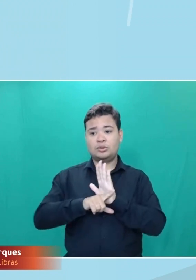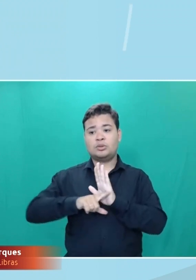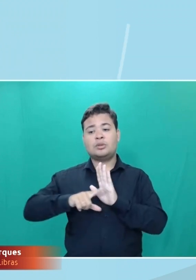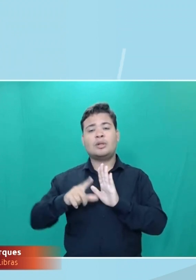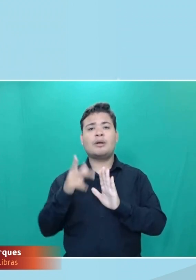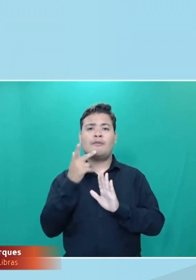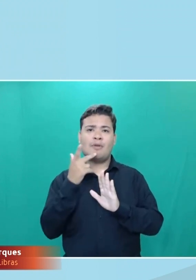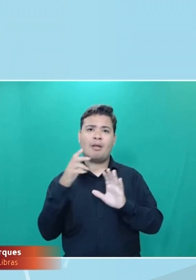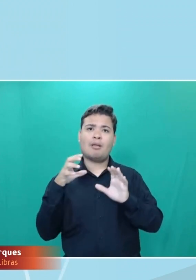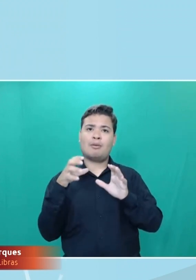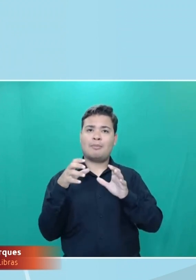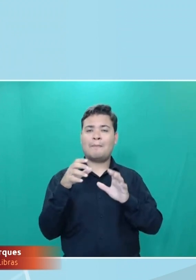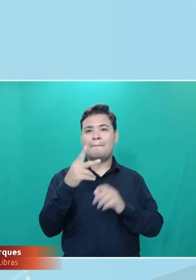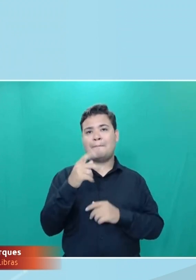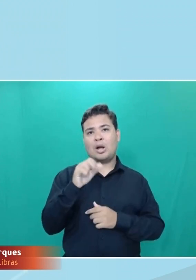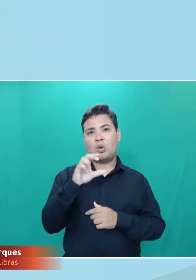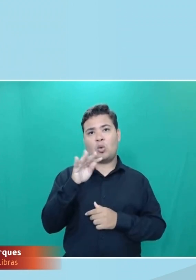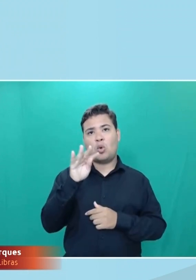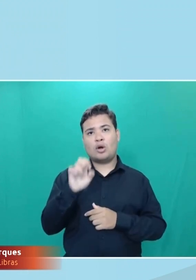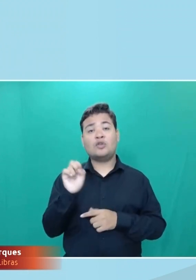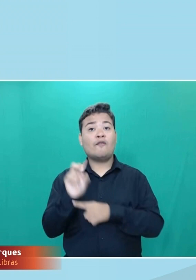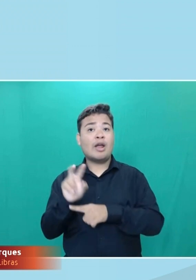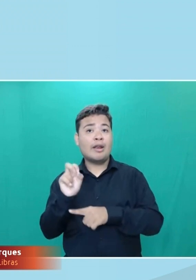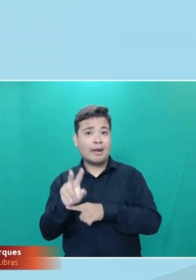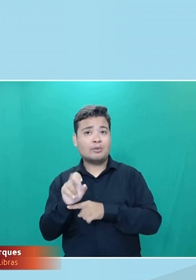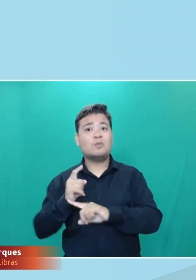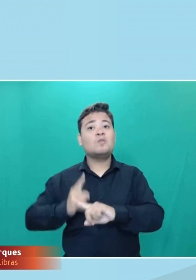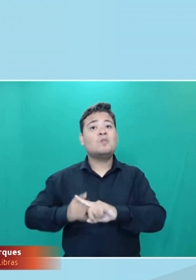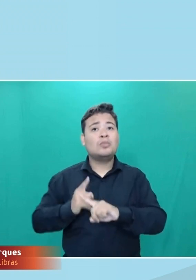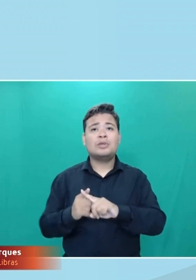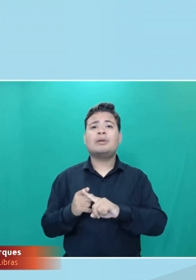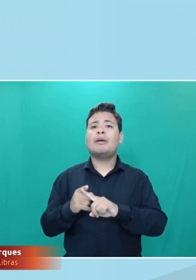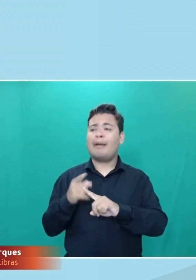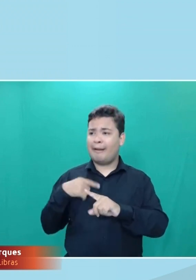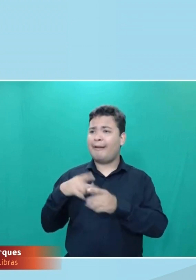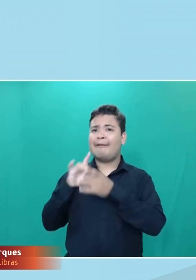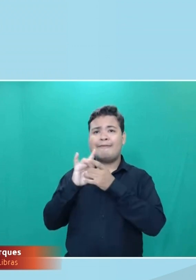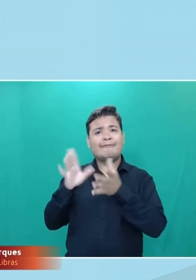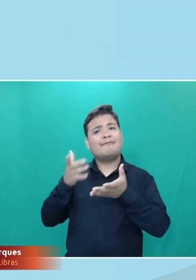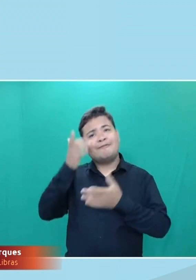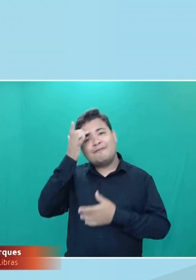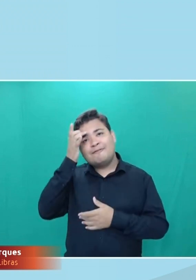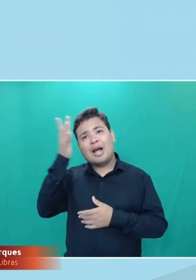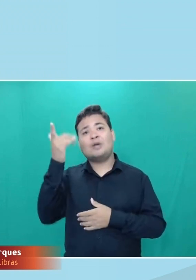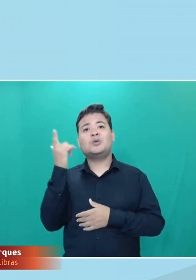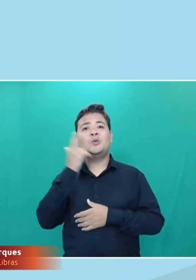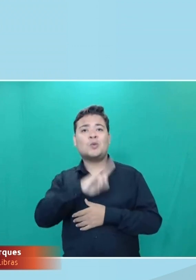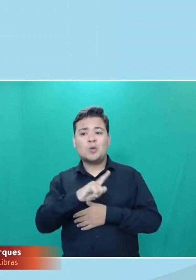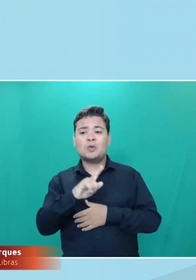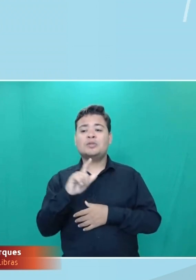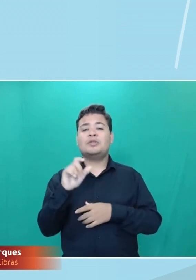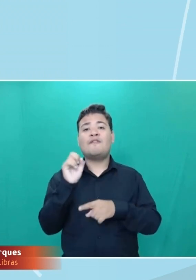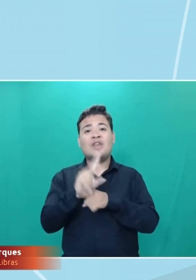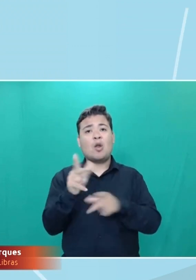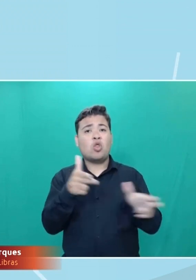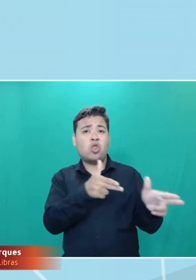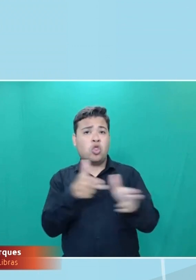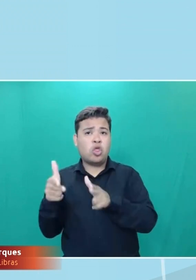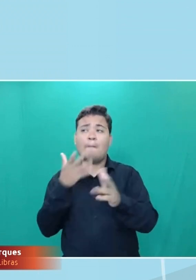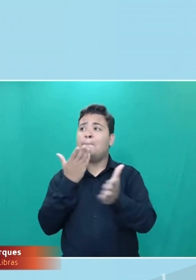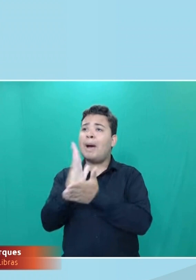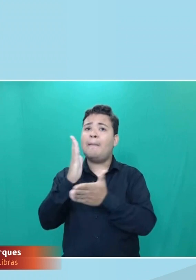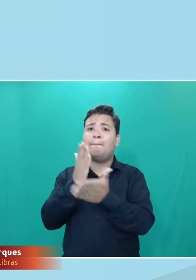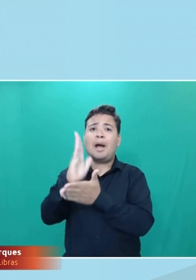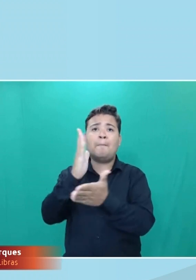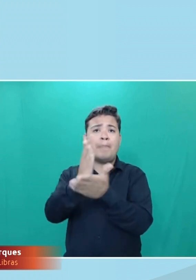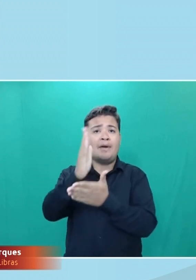Pacote do Veneno. Ele propõe facilitar ainda mais a aprovação de novos agrotóxicos e